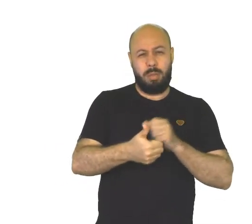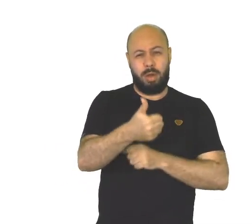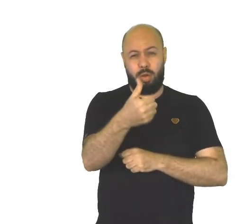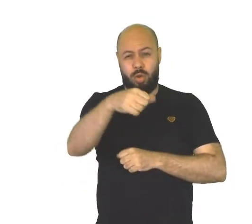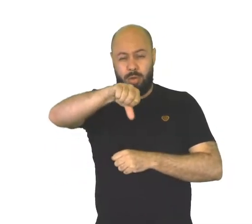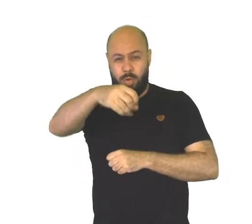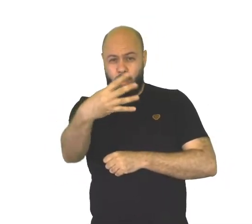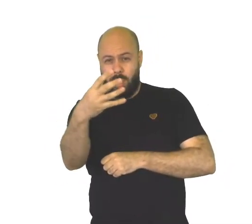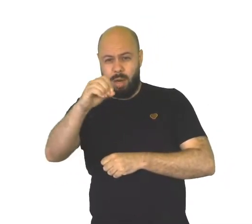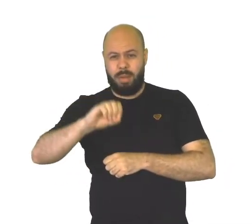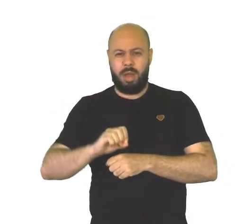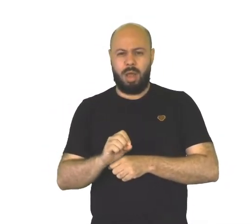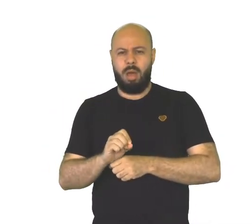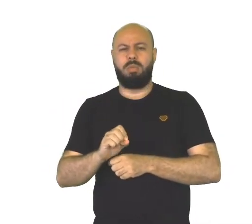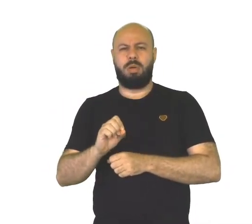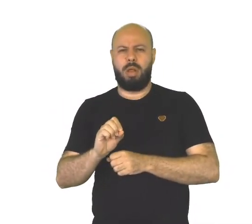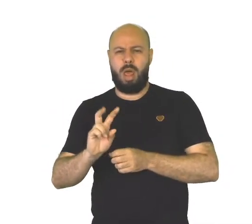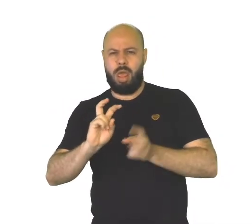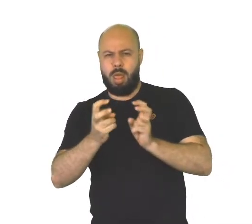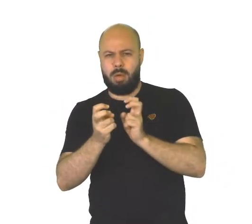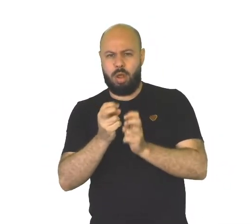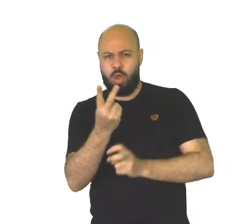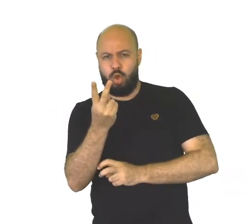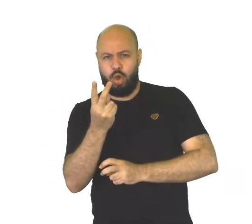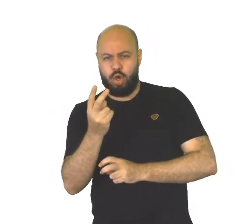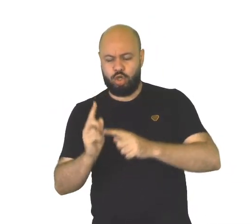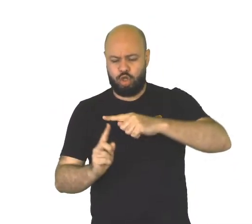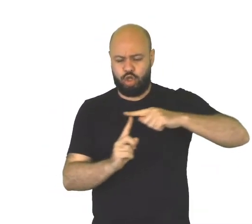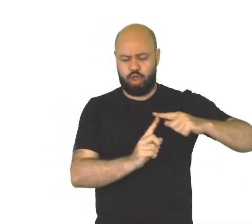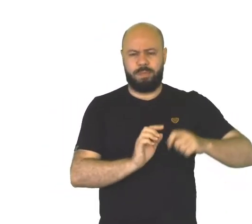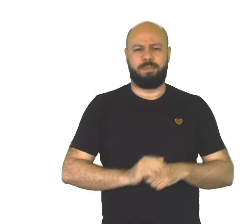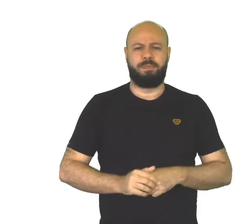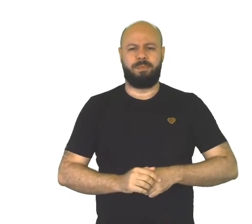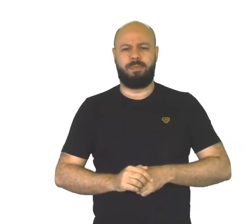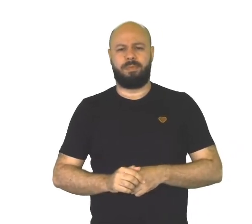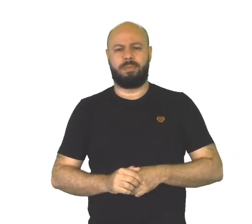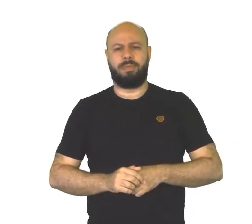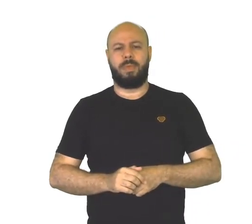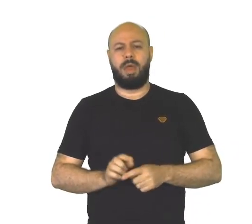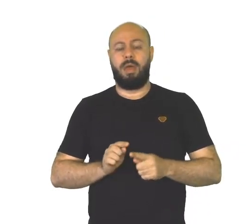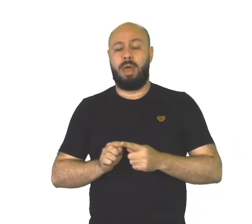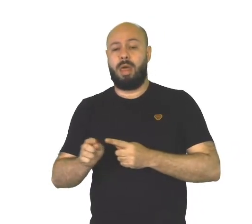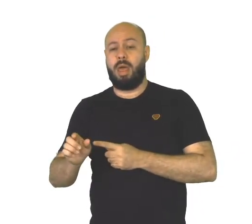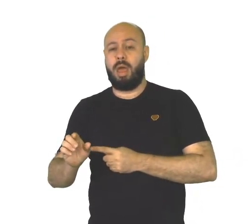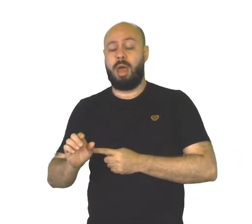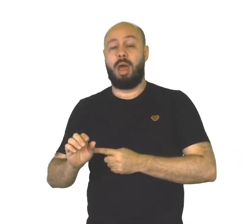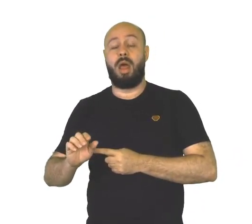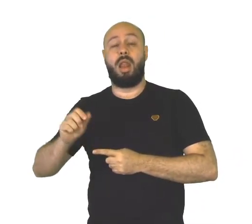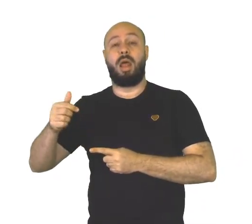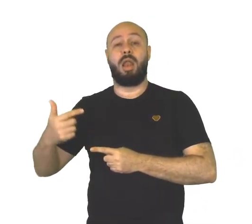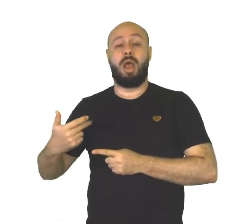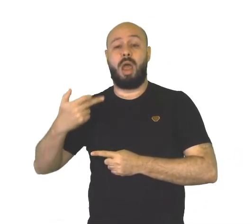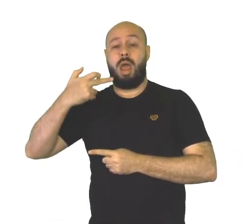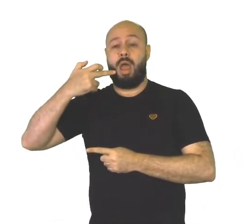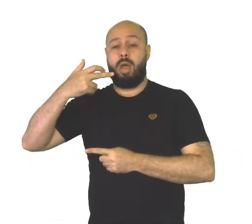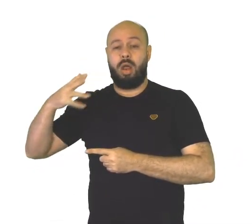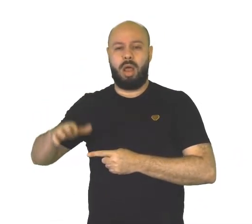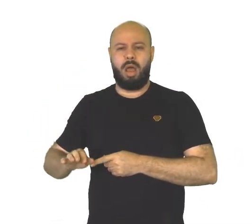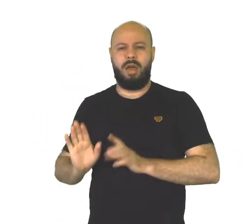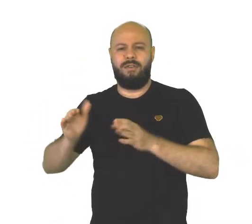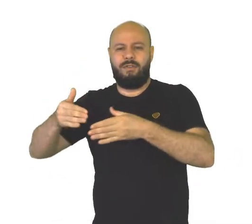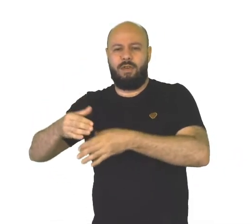capoeira se dividiu em dois estilos. A capoeira Angola, representada pelo mestre Pastinha, com foco na